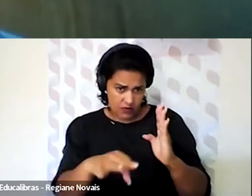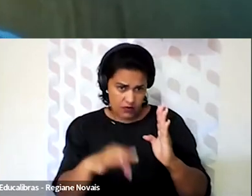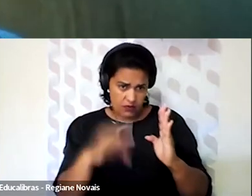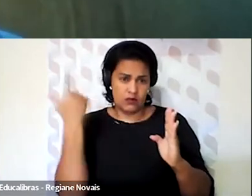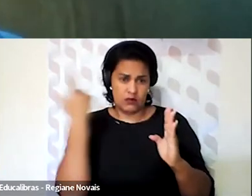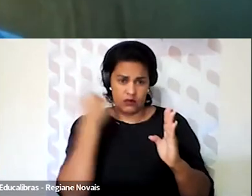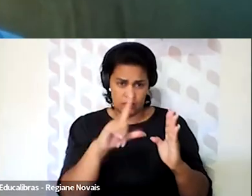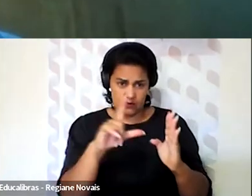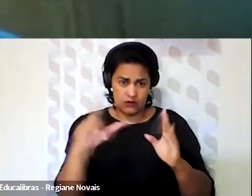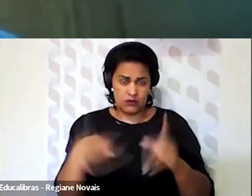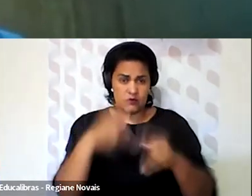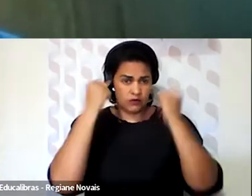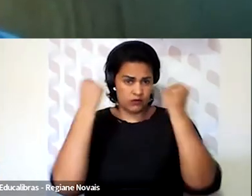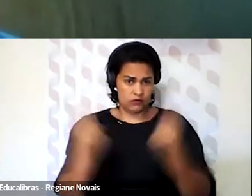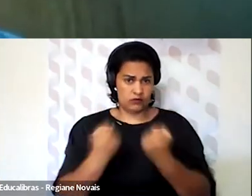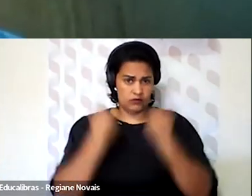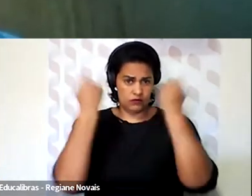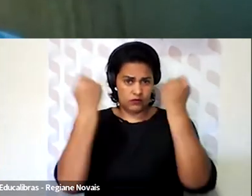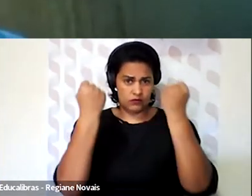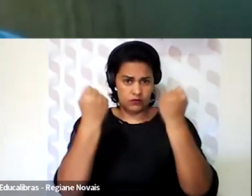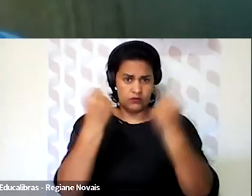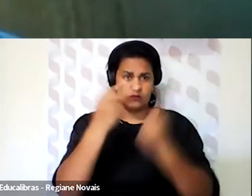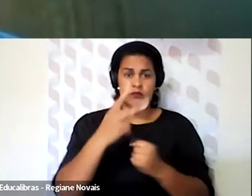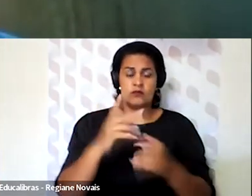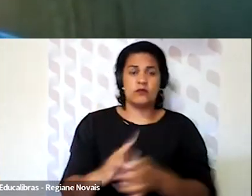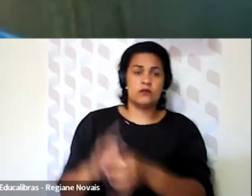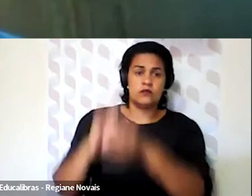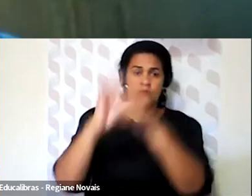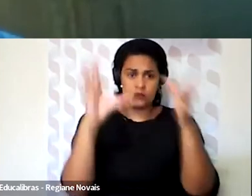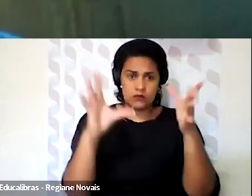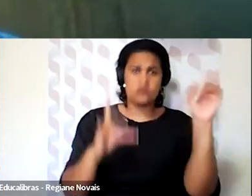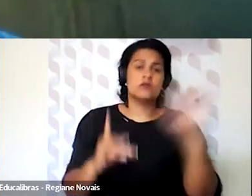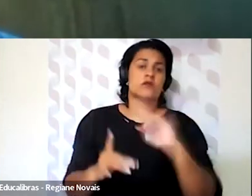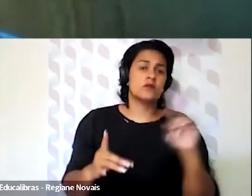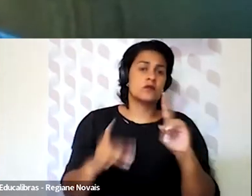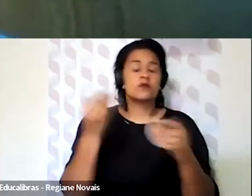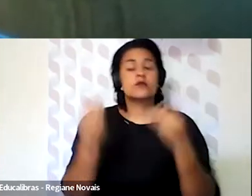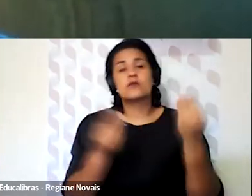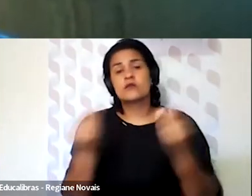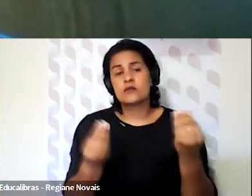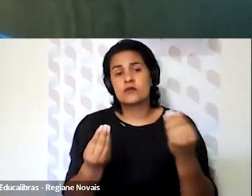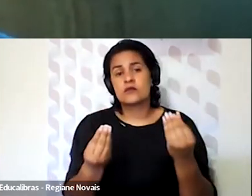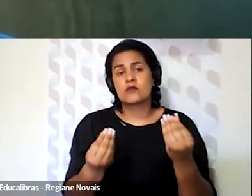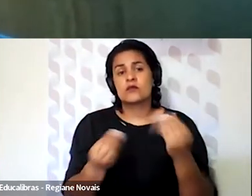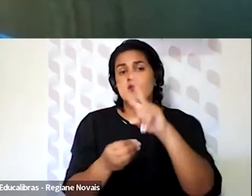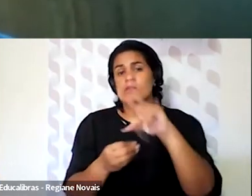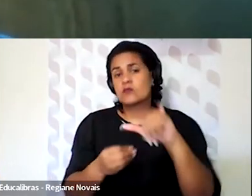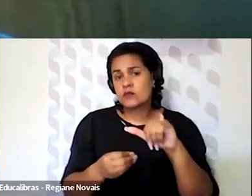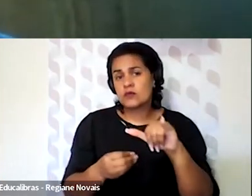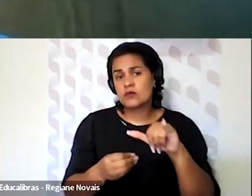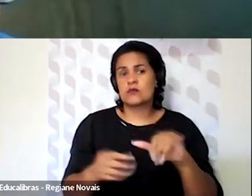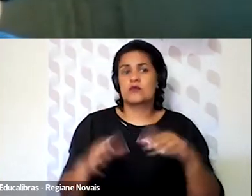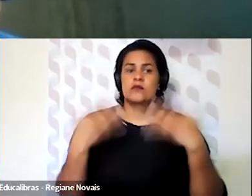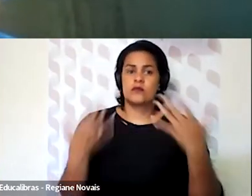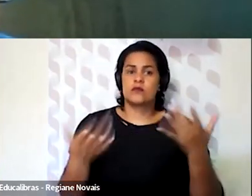fortalece a democracia? Será? Ou se não... E a pergunta também é, né, como serão esses evangélicos, né? Acho que é uma grande pergunta